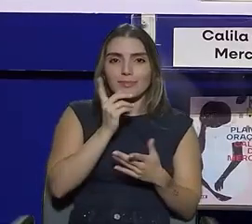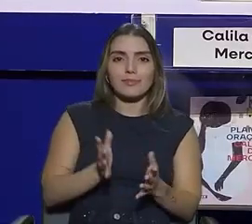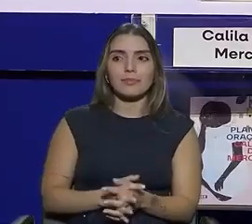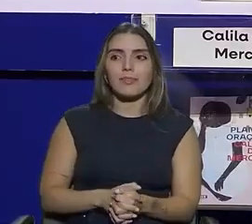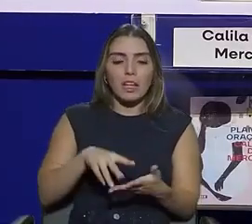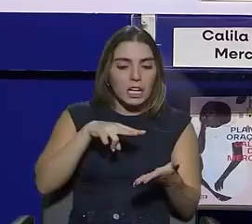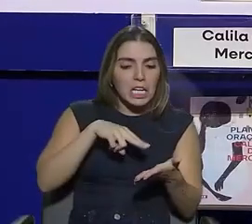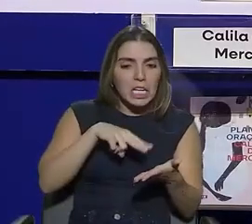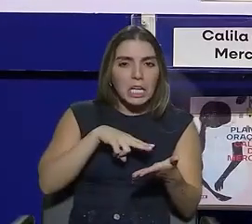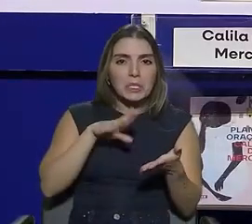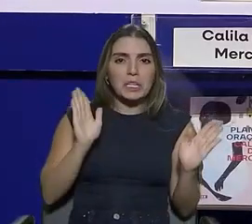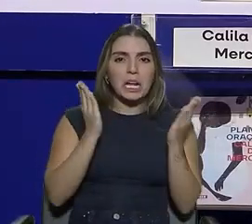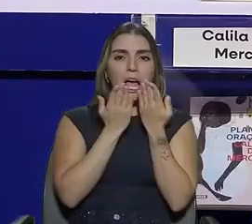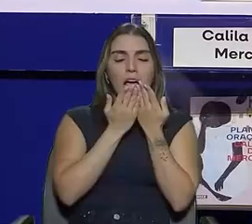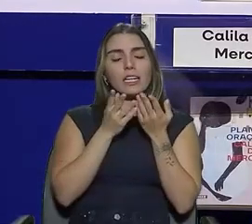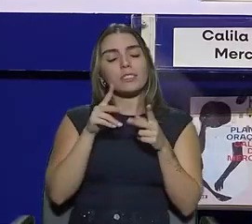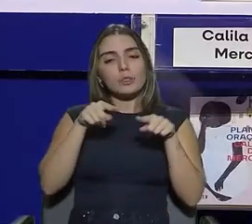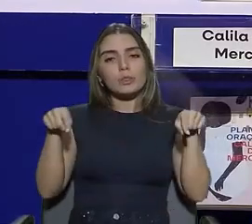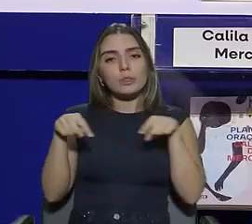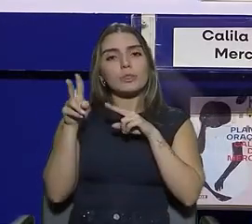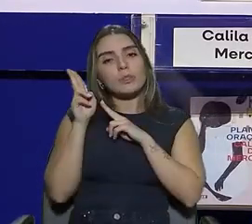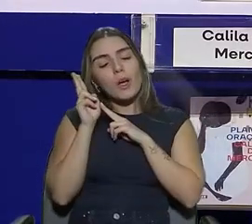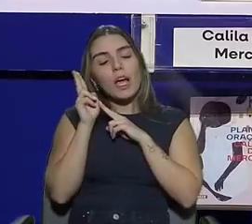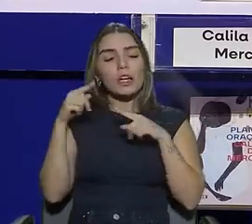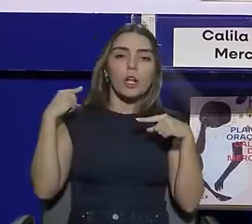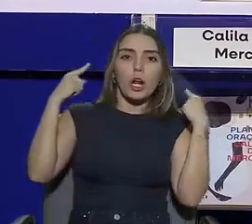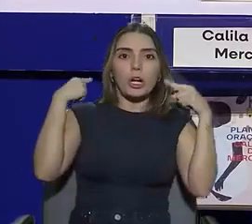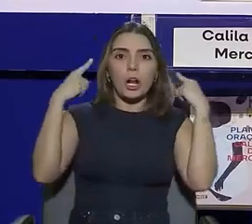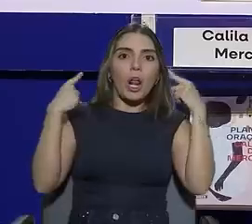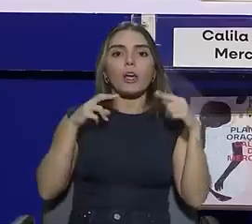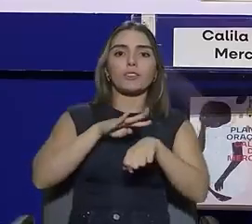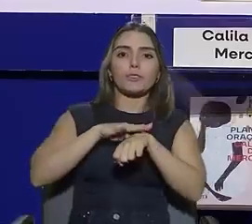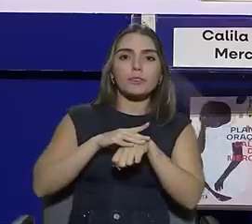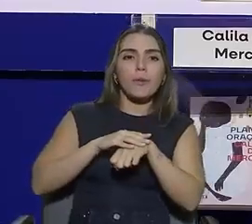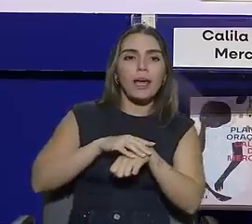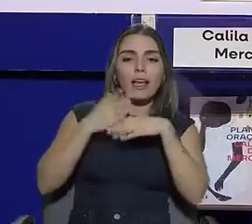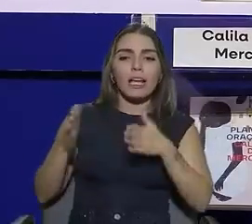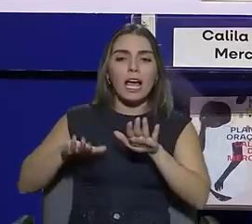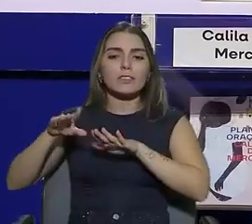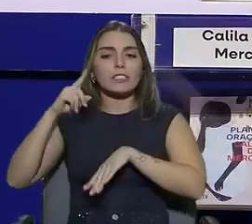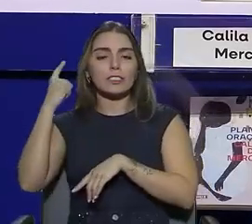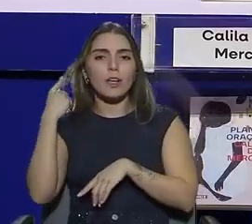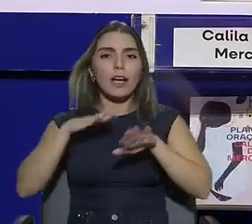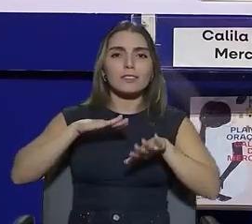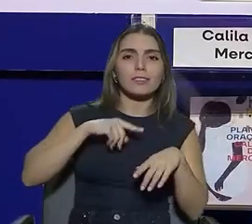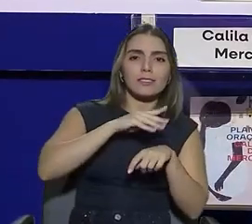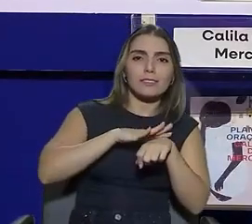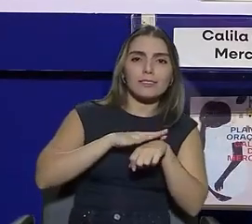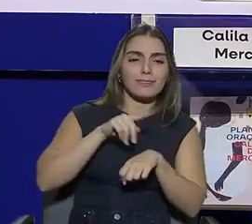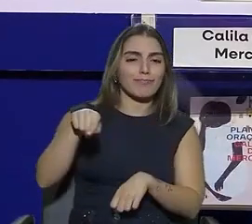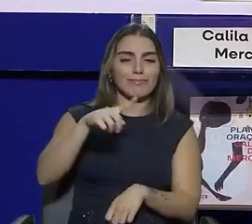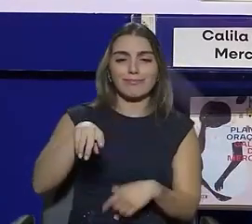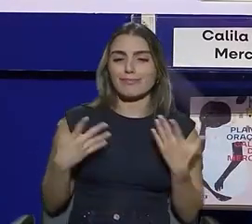tranca no quarto, fica lendo, vai ficar louco, doente. Quando não é louco, é doente, quando não é doente, ou menino que não serve,